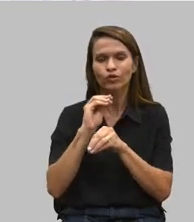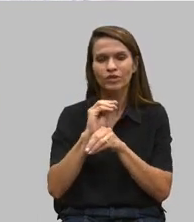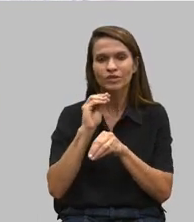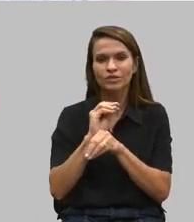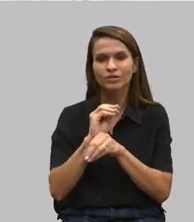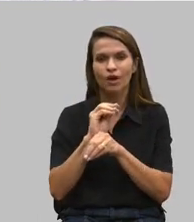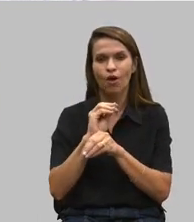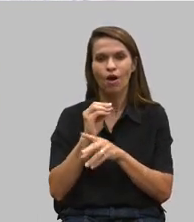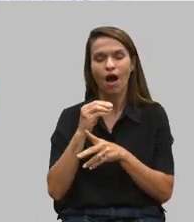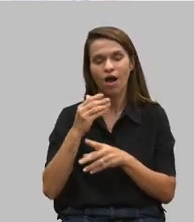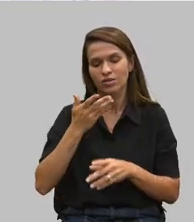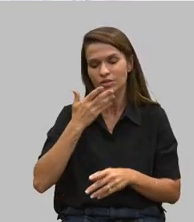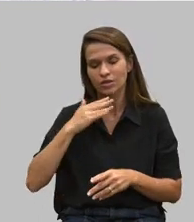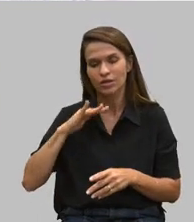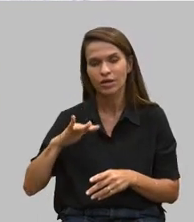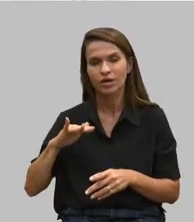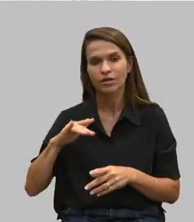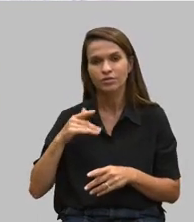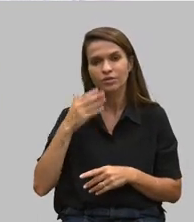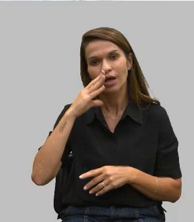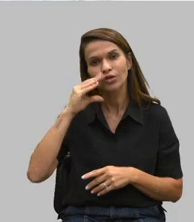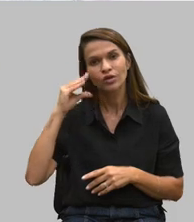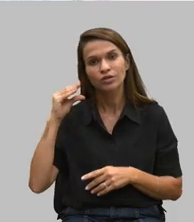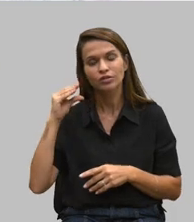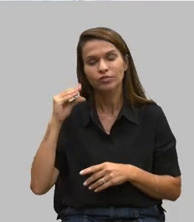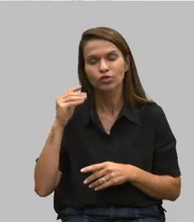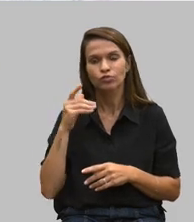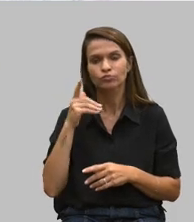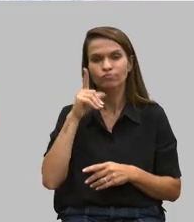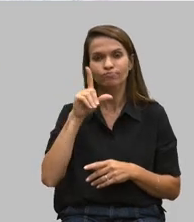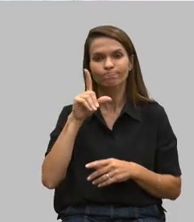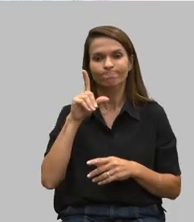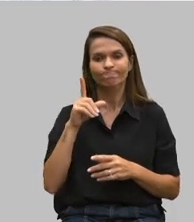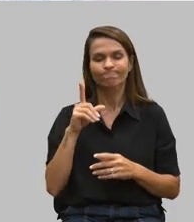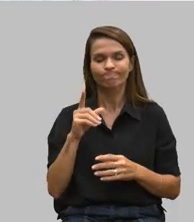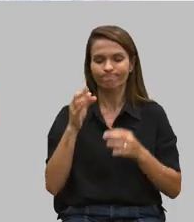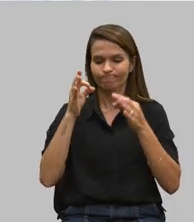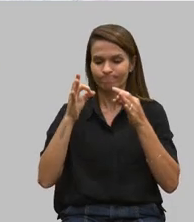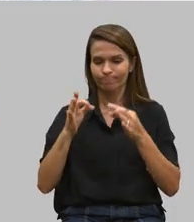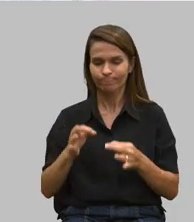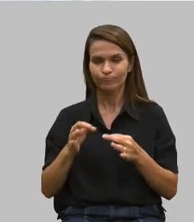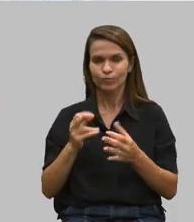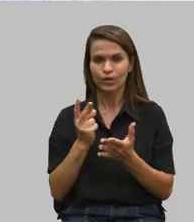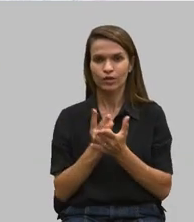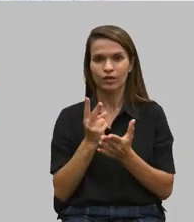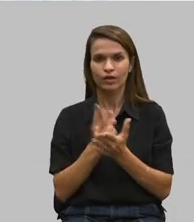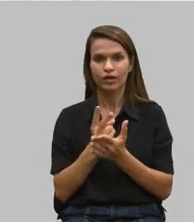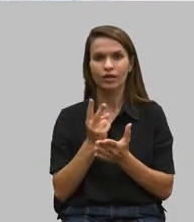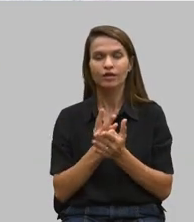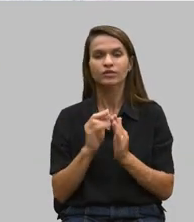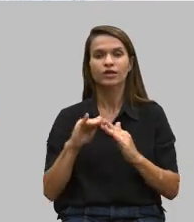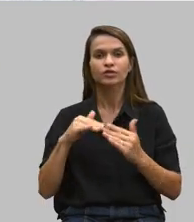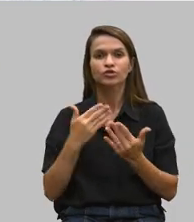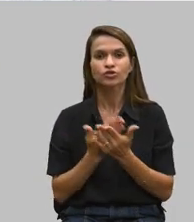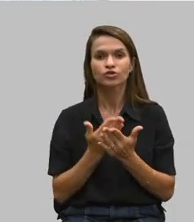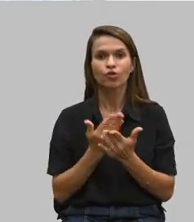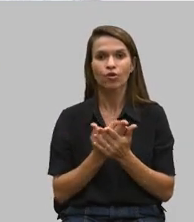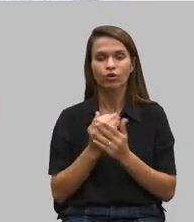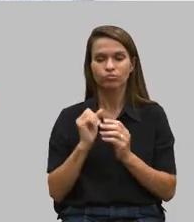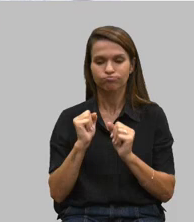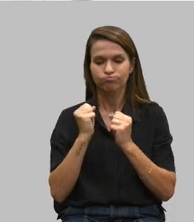que a gente consiga garantir que eles permaneçam na escola tenham acesso e